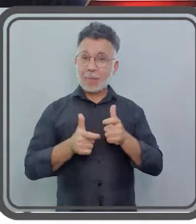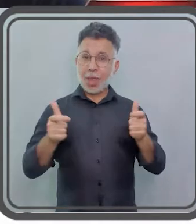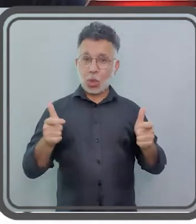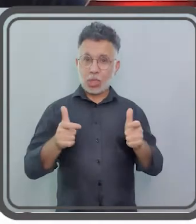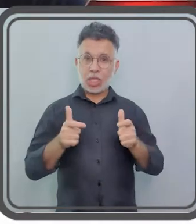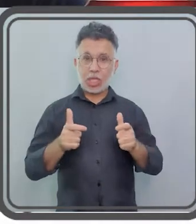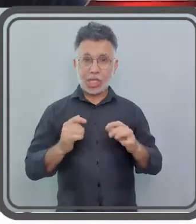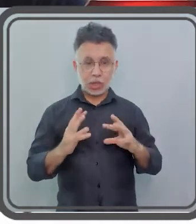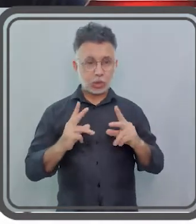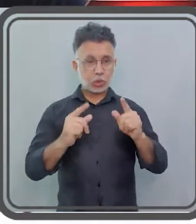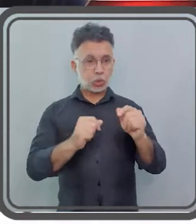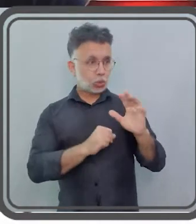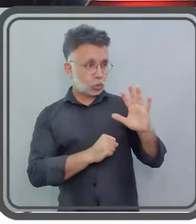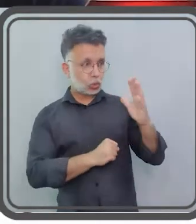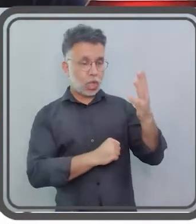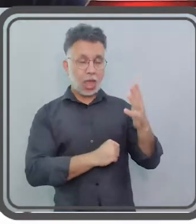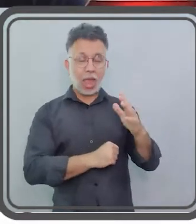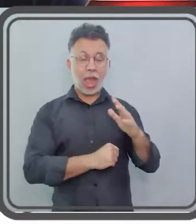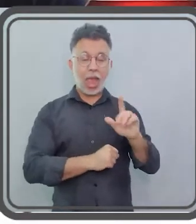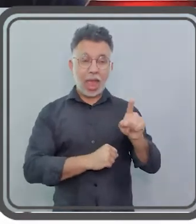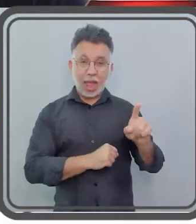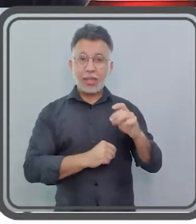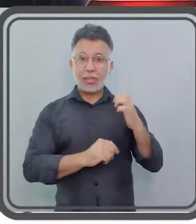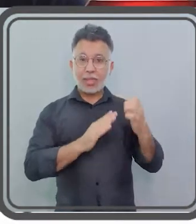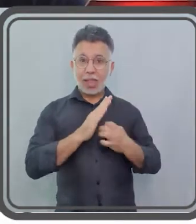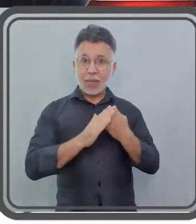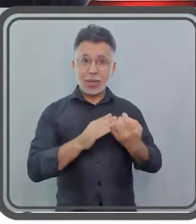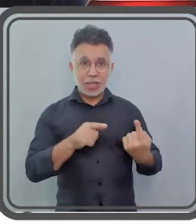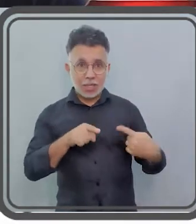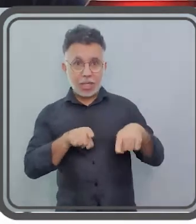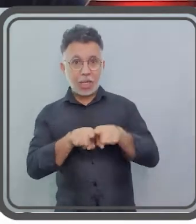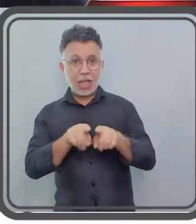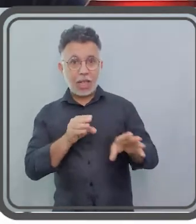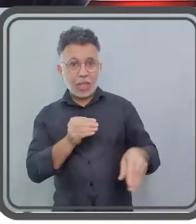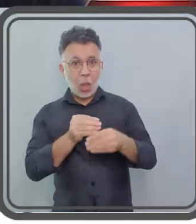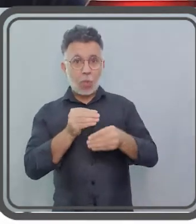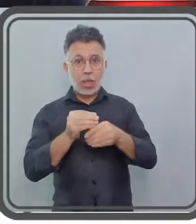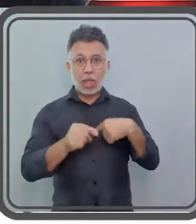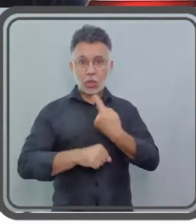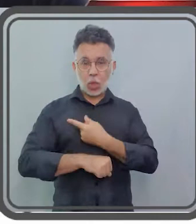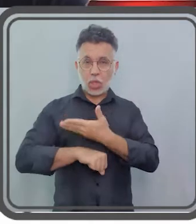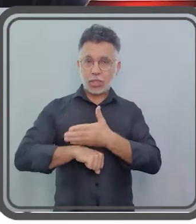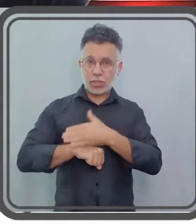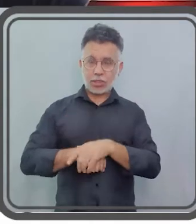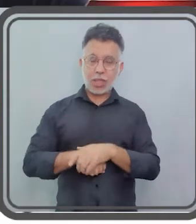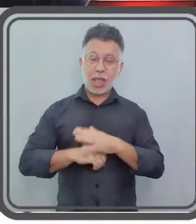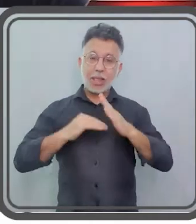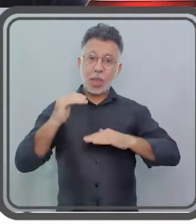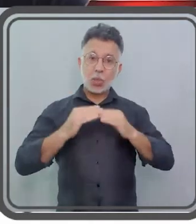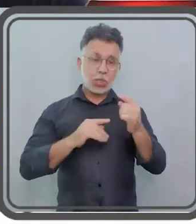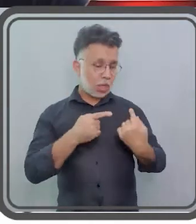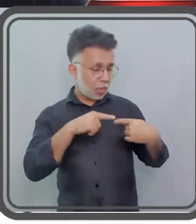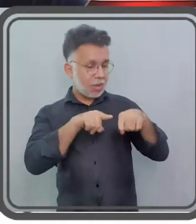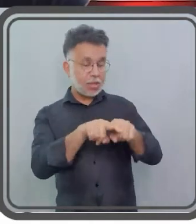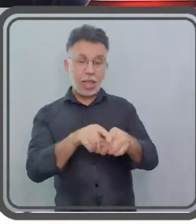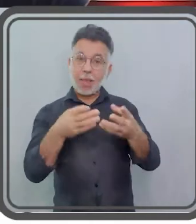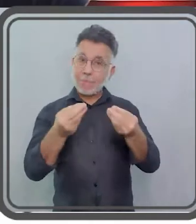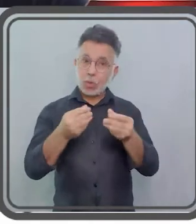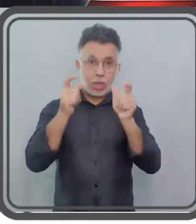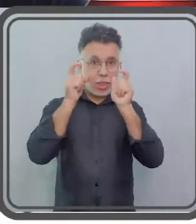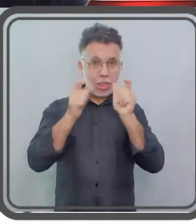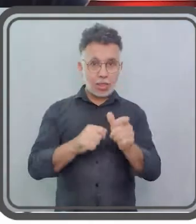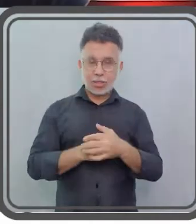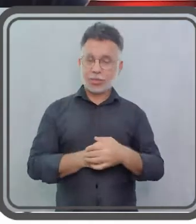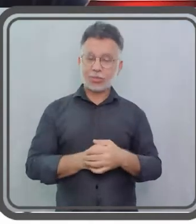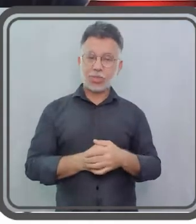dos casos, essas empresas são complementares à nossa atividade. Então, a gente está construindo parcerias muito interessantes, onde a